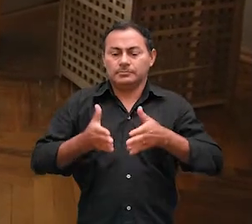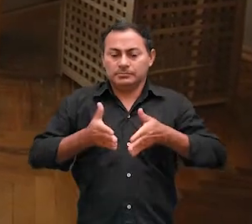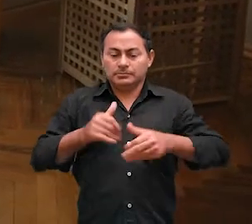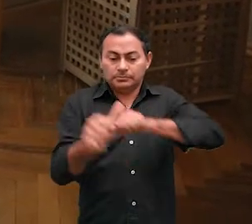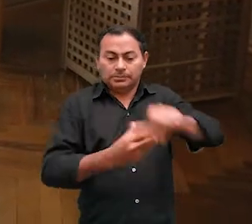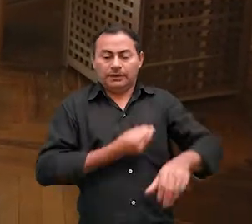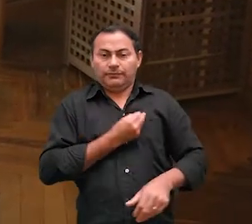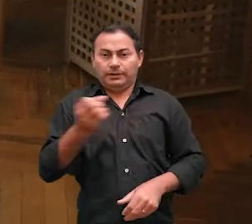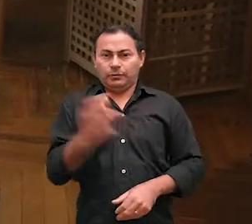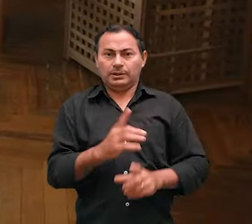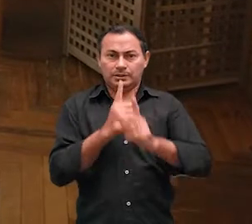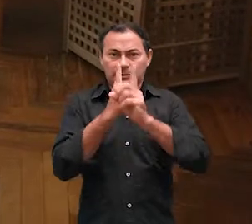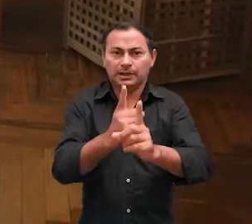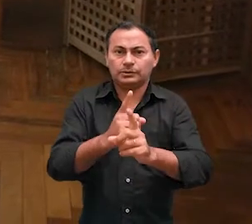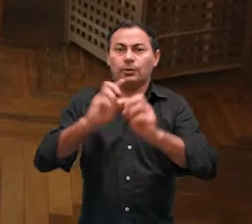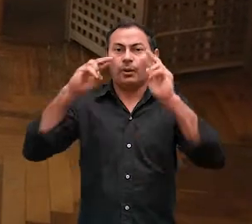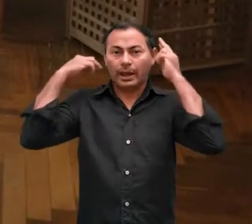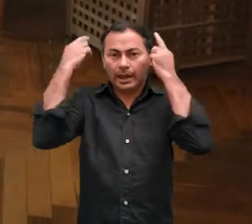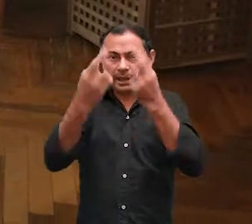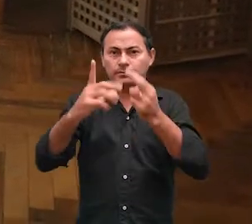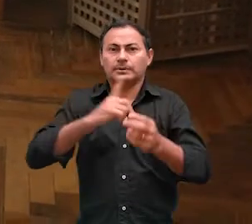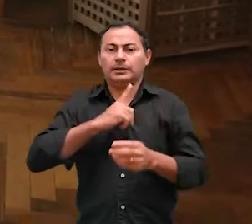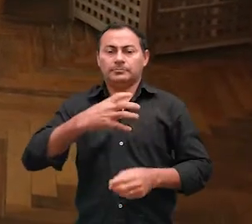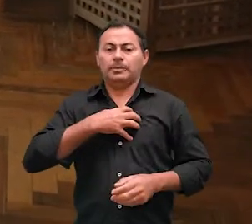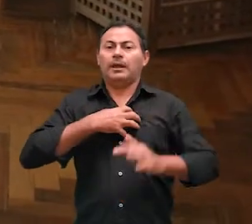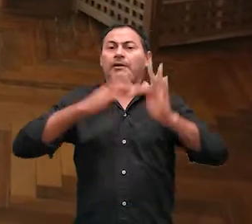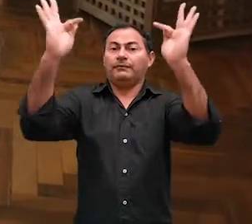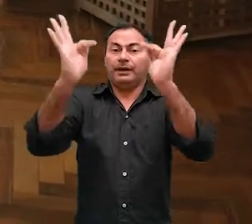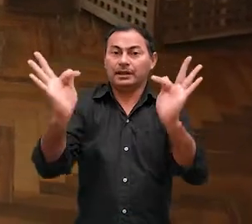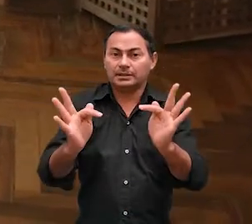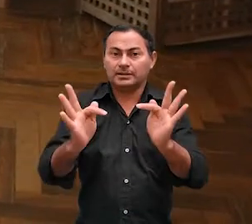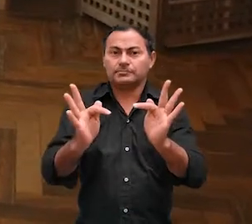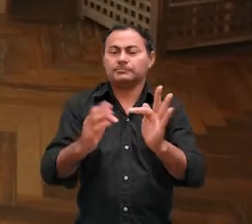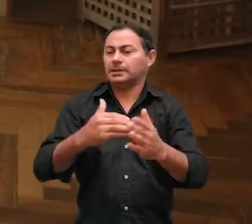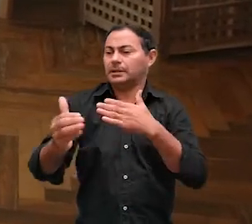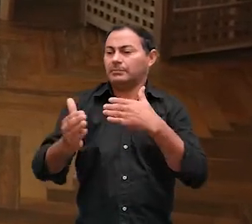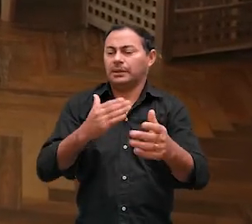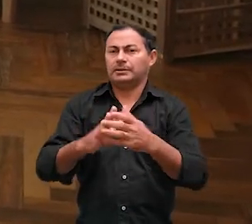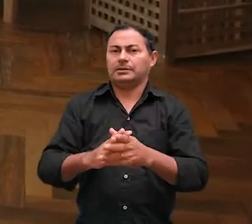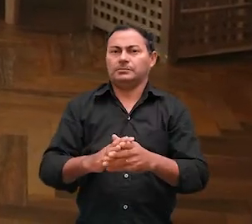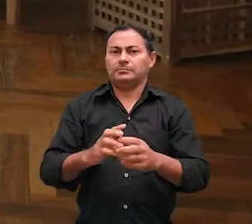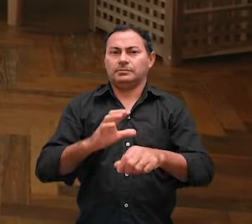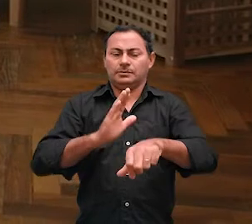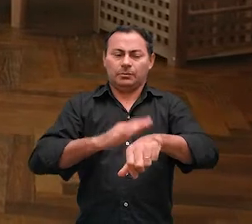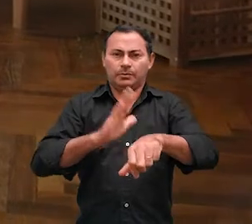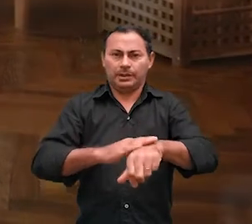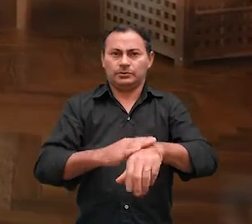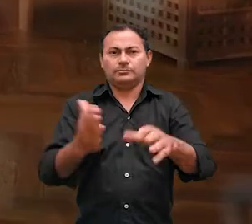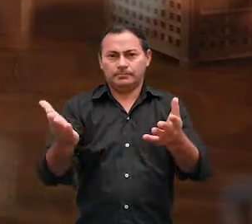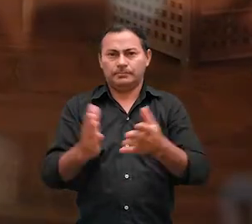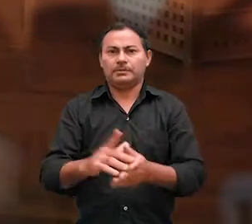nascido de novo ele ser um discípulo do Reino é ter um tipo de felicidade que independe das